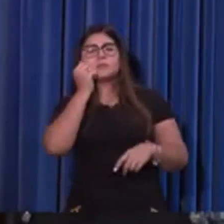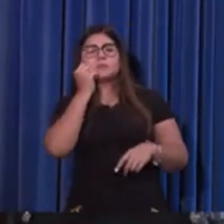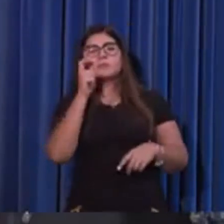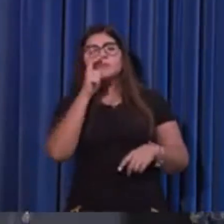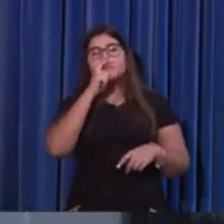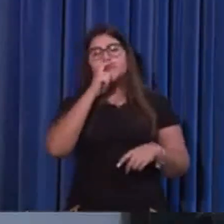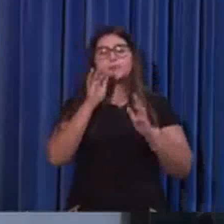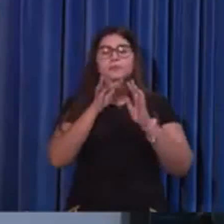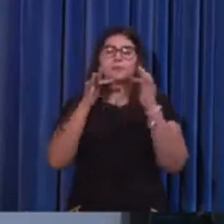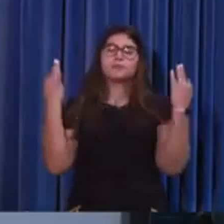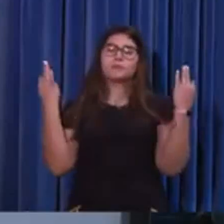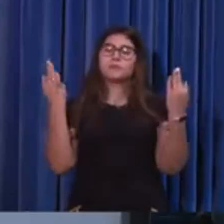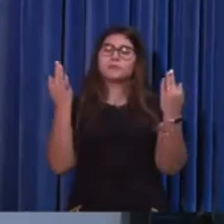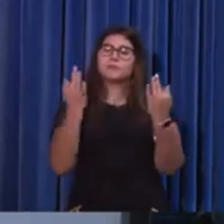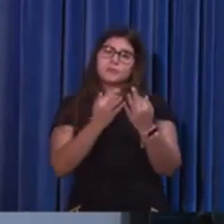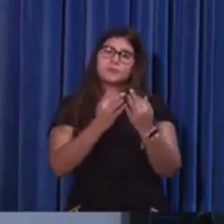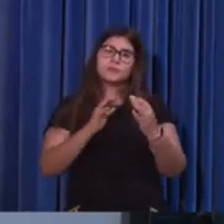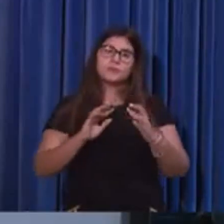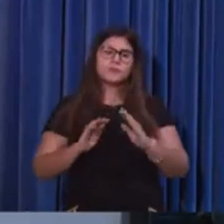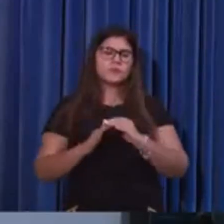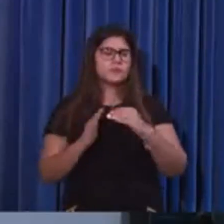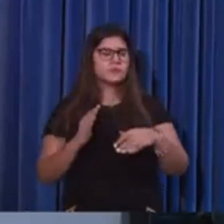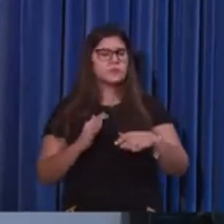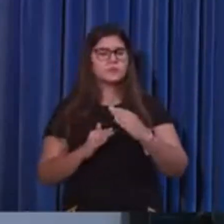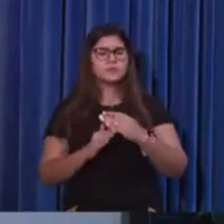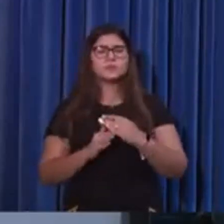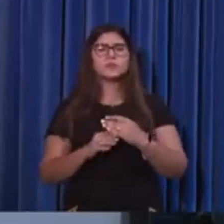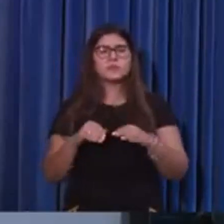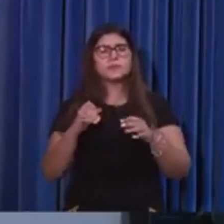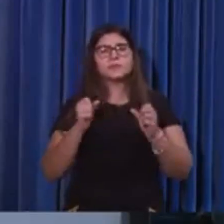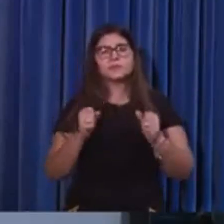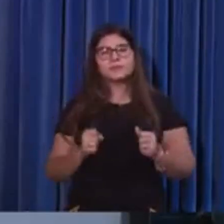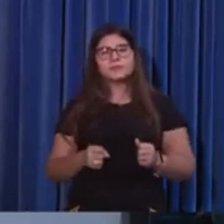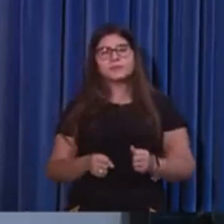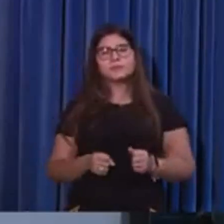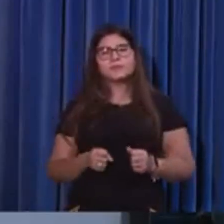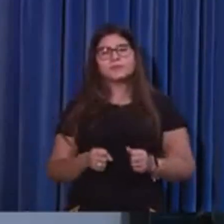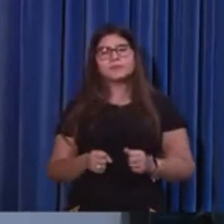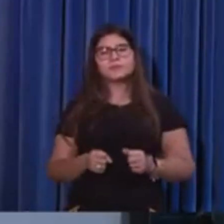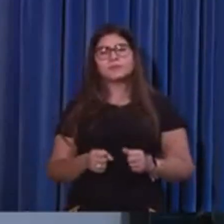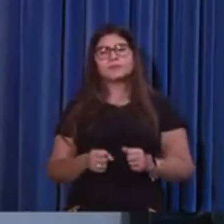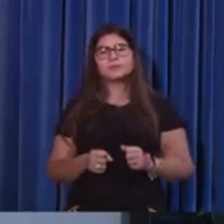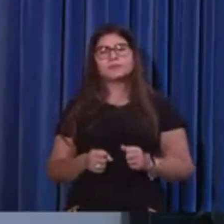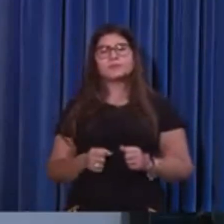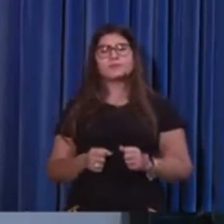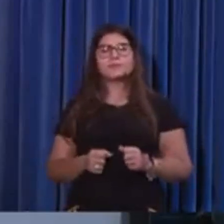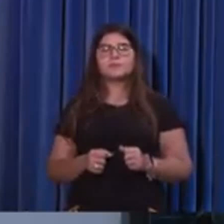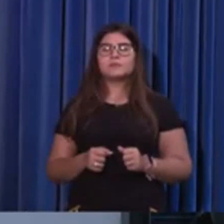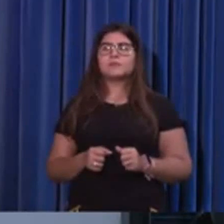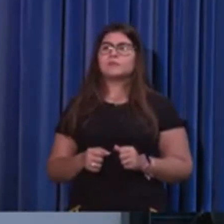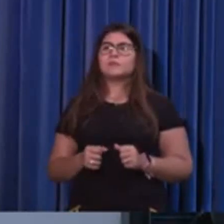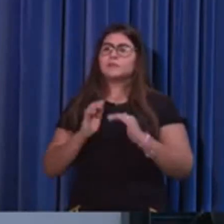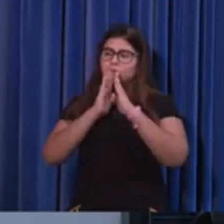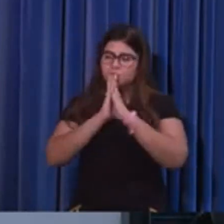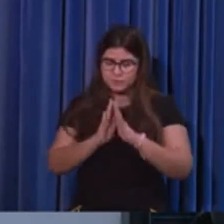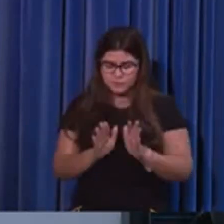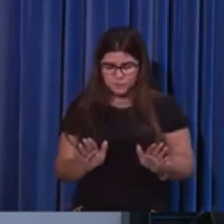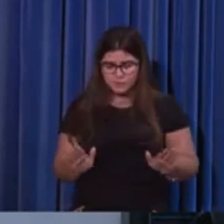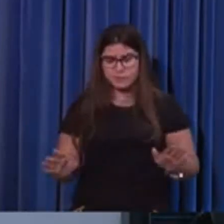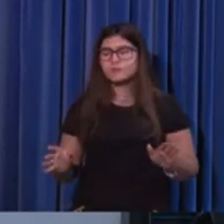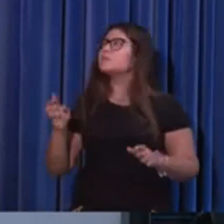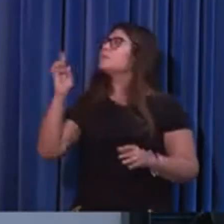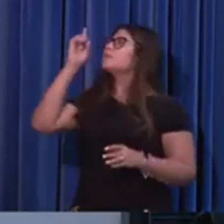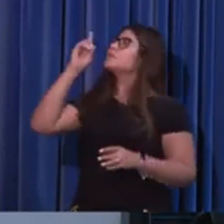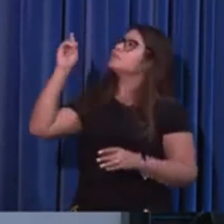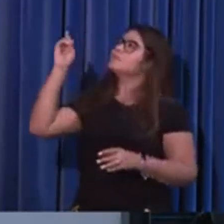família, tudo isto pode ser voltado à adoração a Deus, como também tropeço,